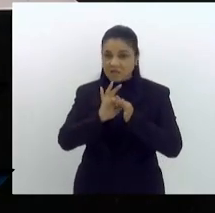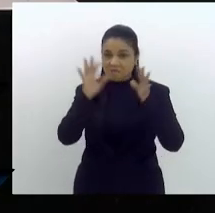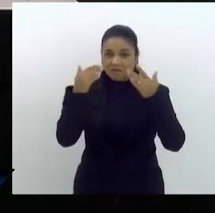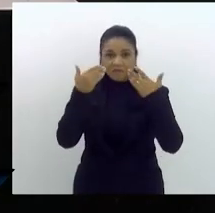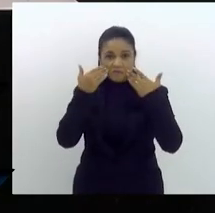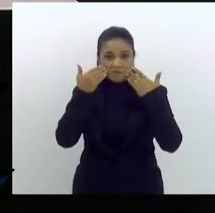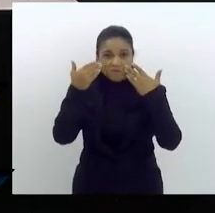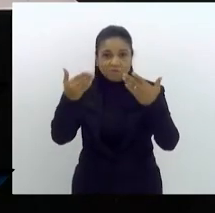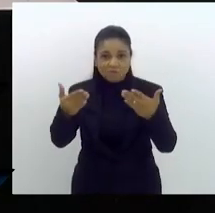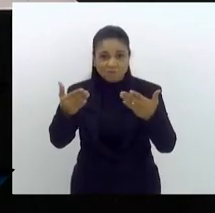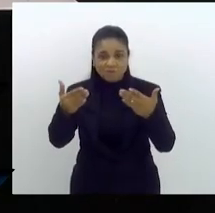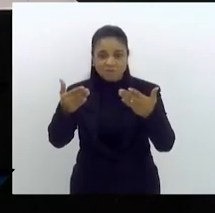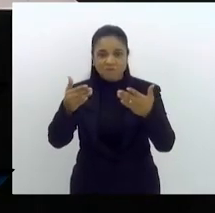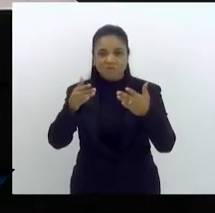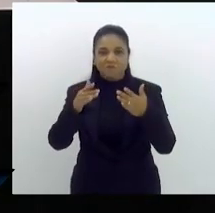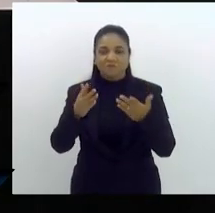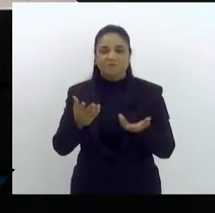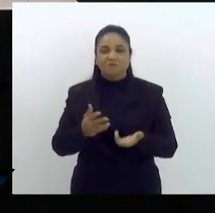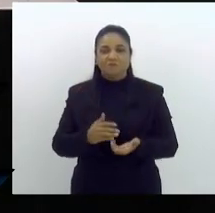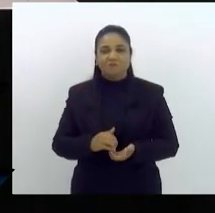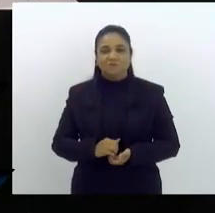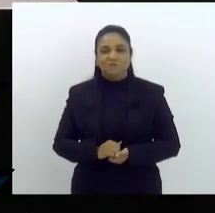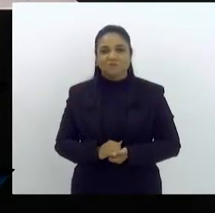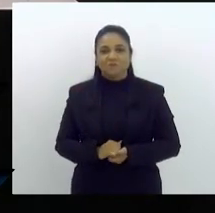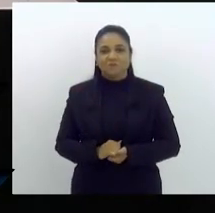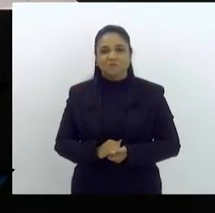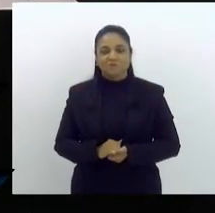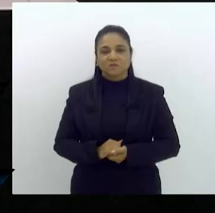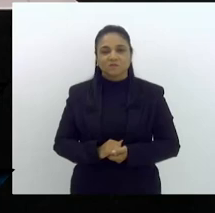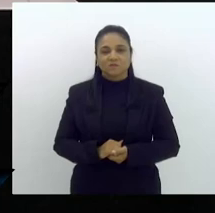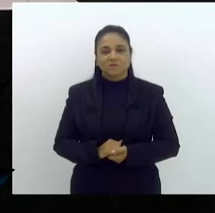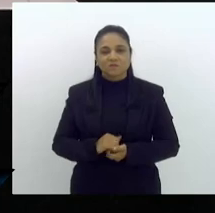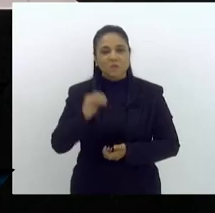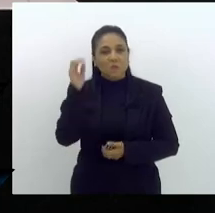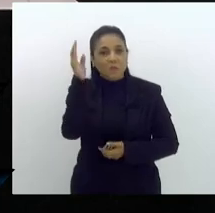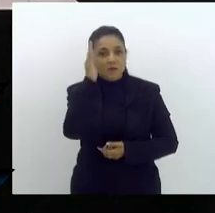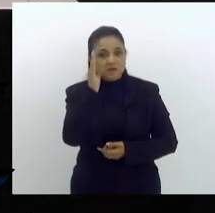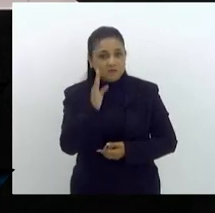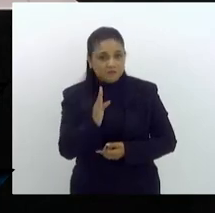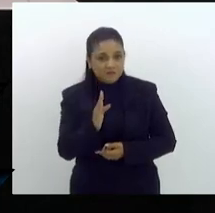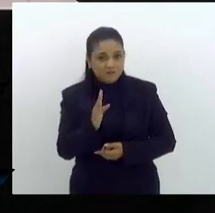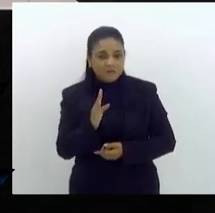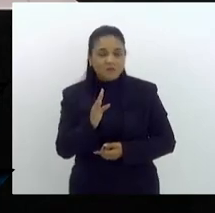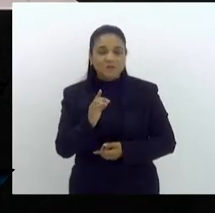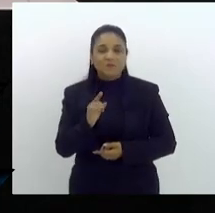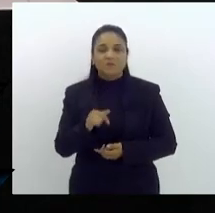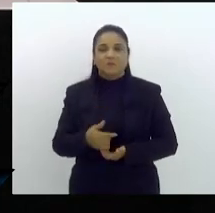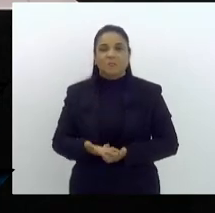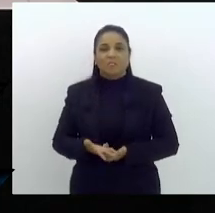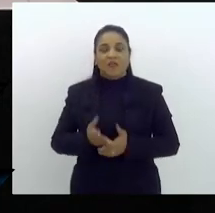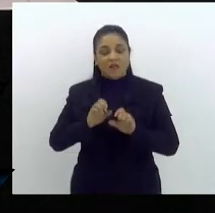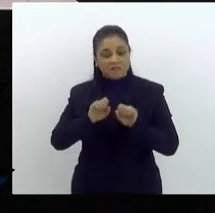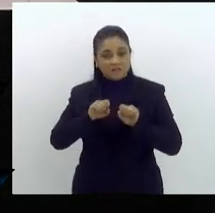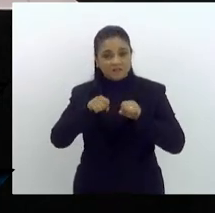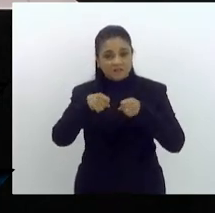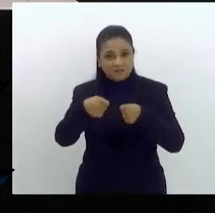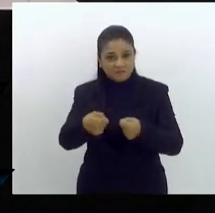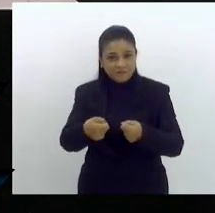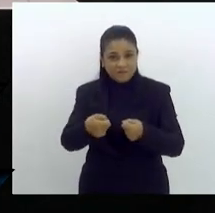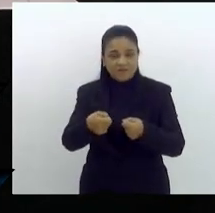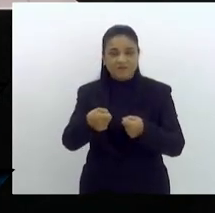expressão em nosso país e a defesa desse magistrado